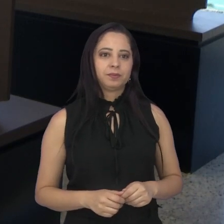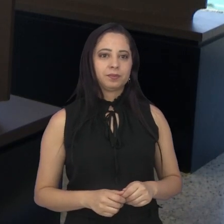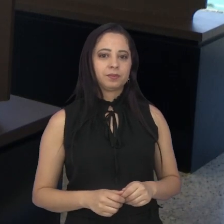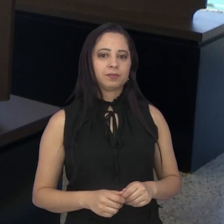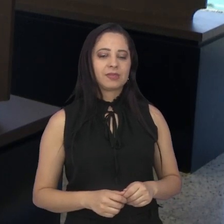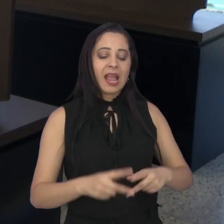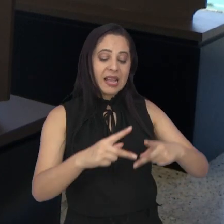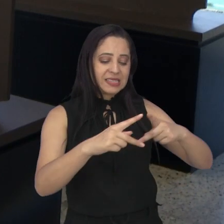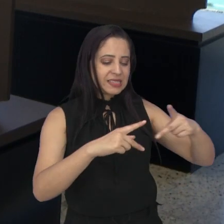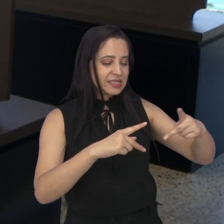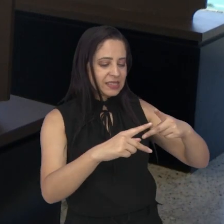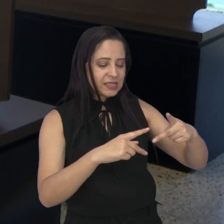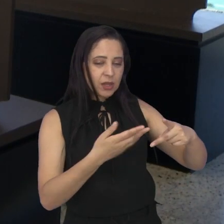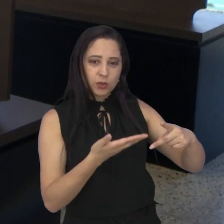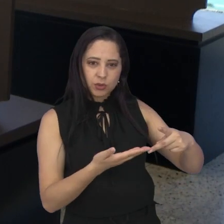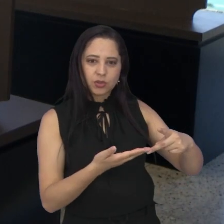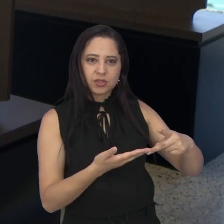José,